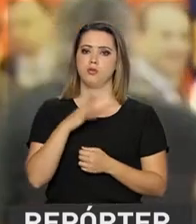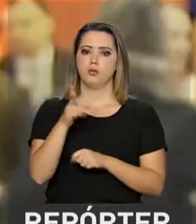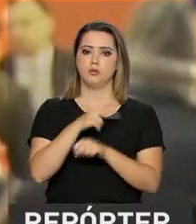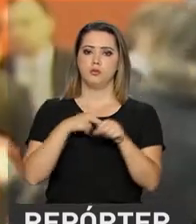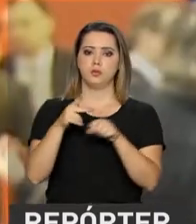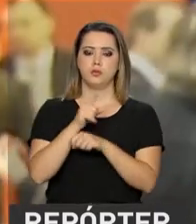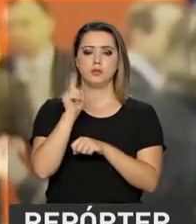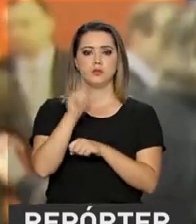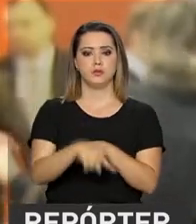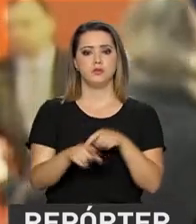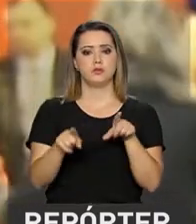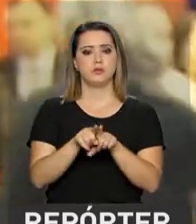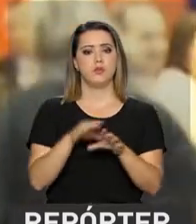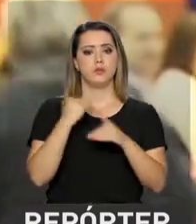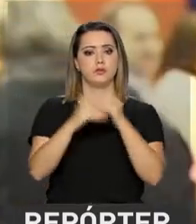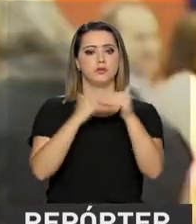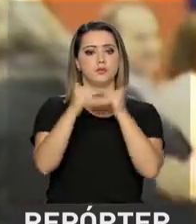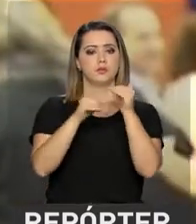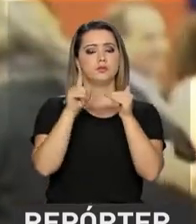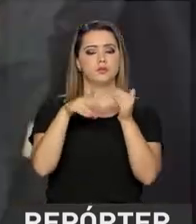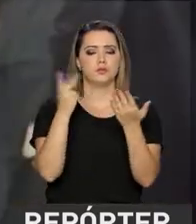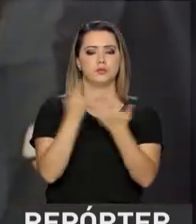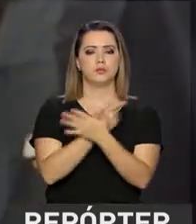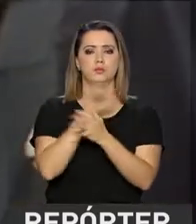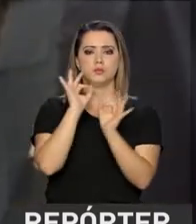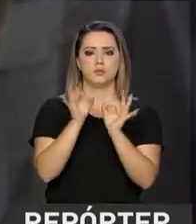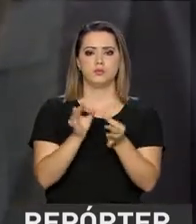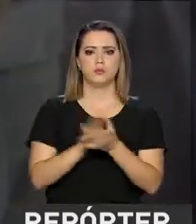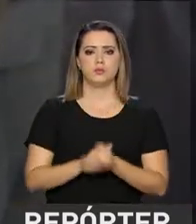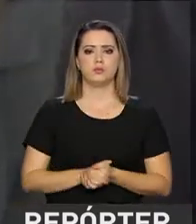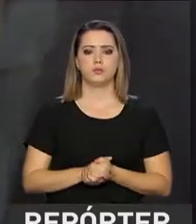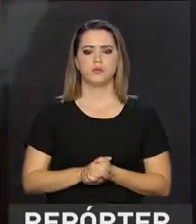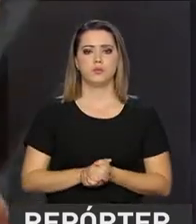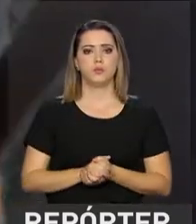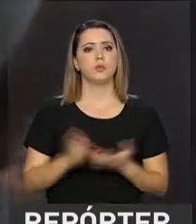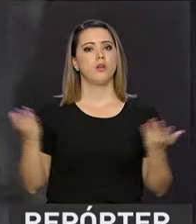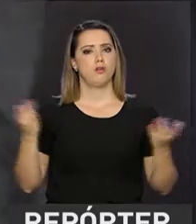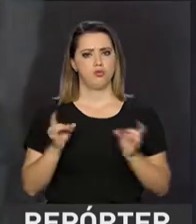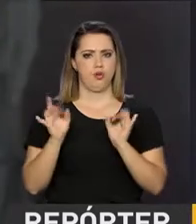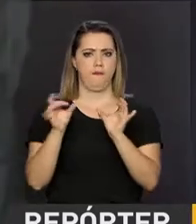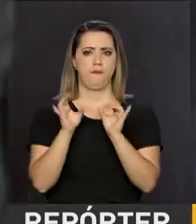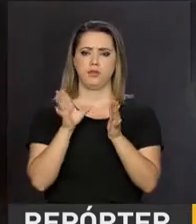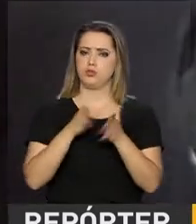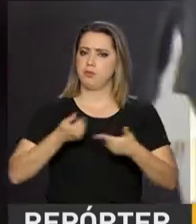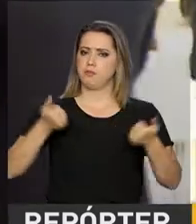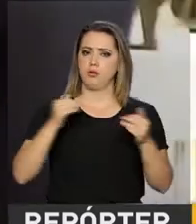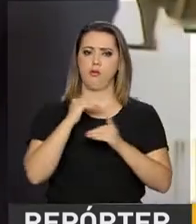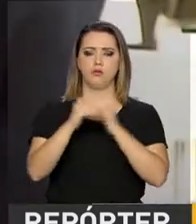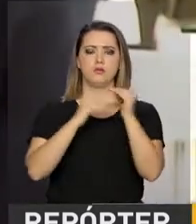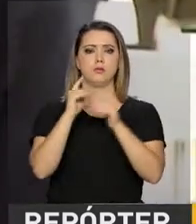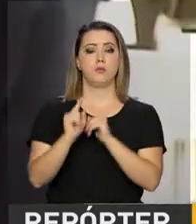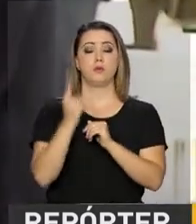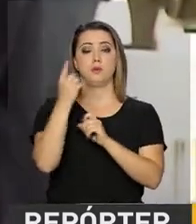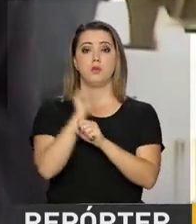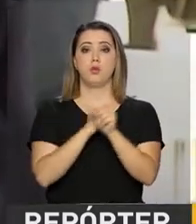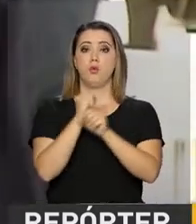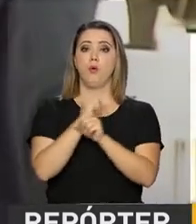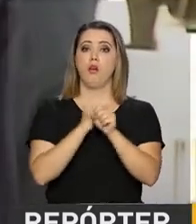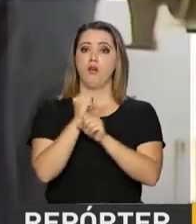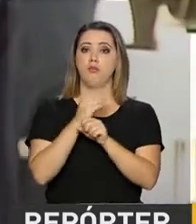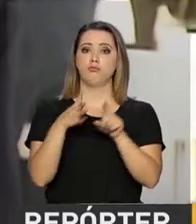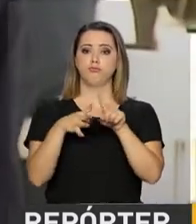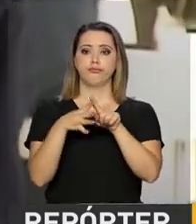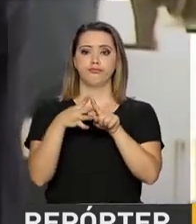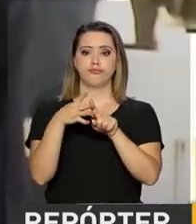mostra que a retomada do crescimento já é uma realidade. O mercado já começa a reagir, esse é o primeiro ano dos últimos quatro que a gente já